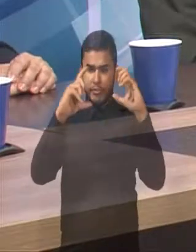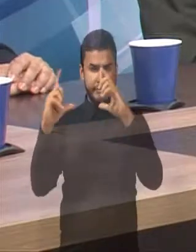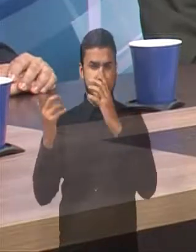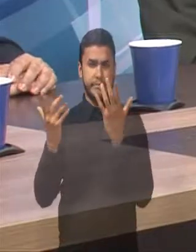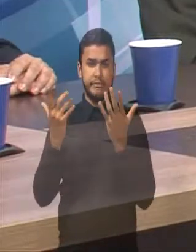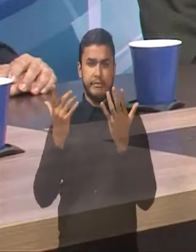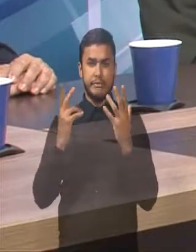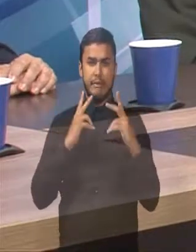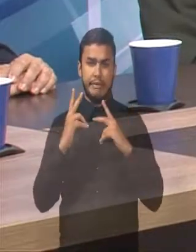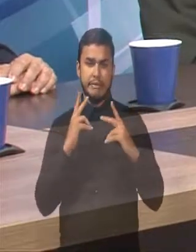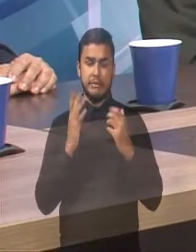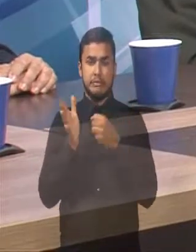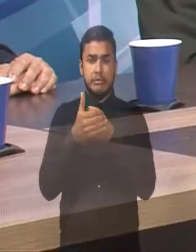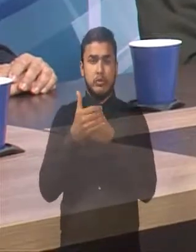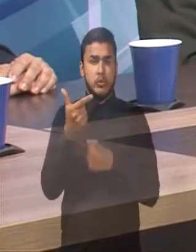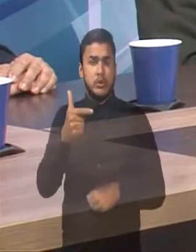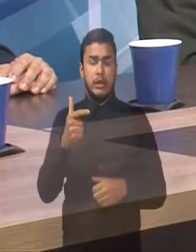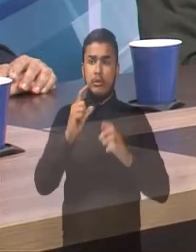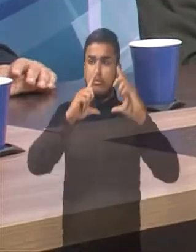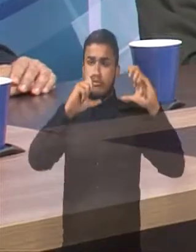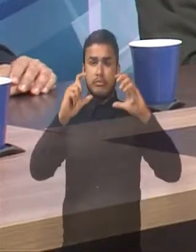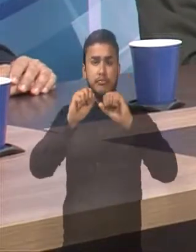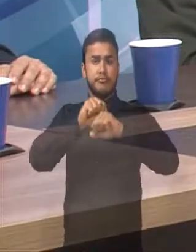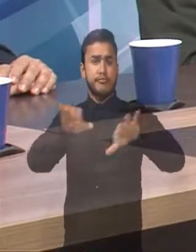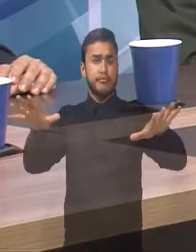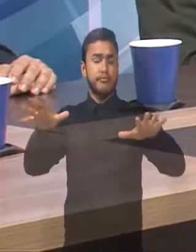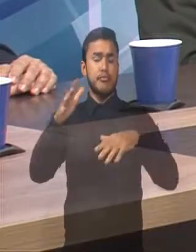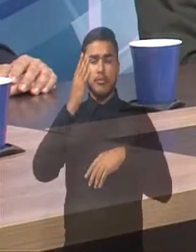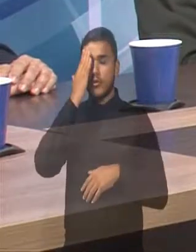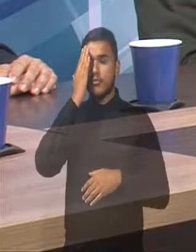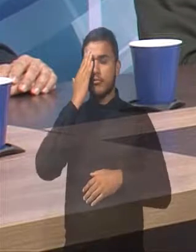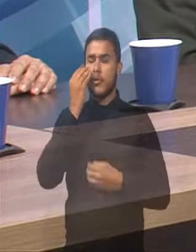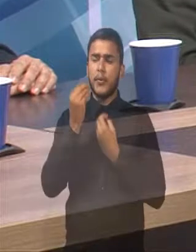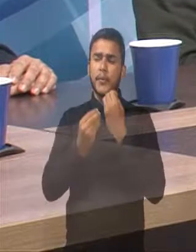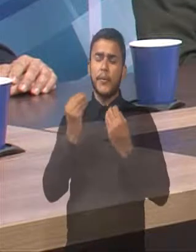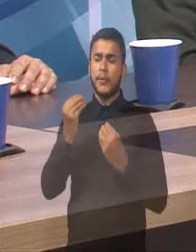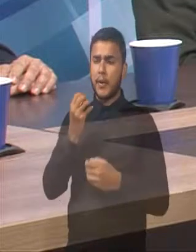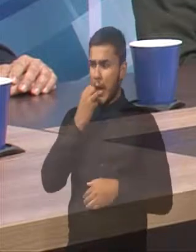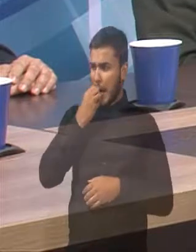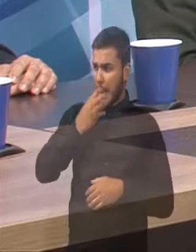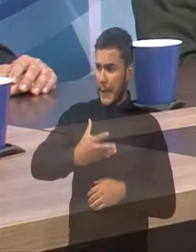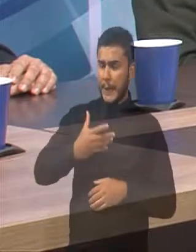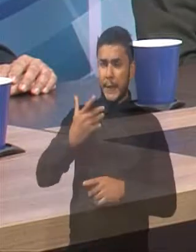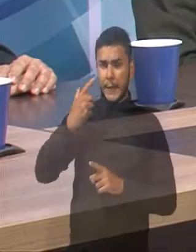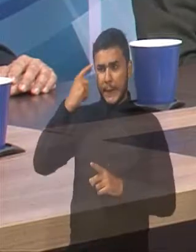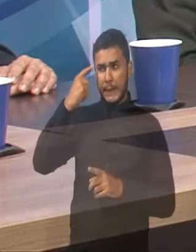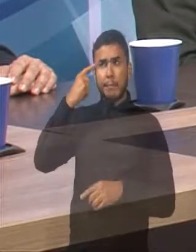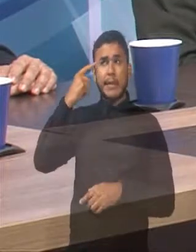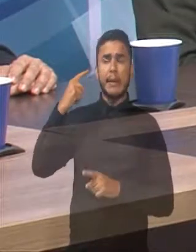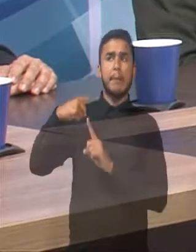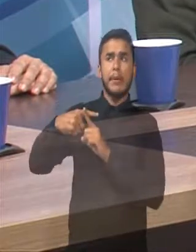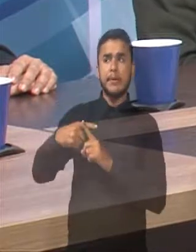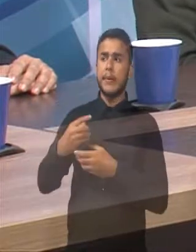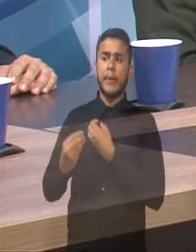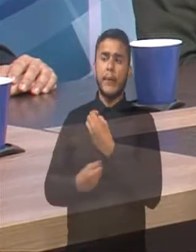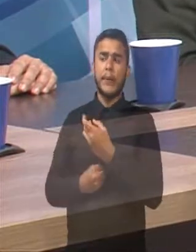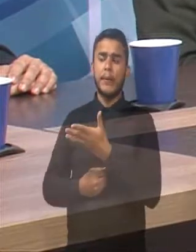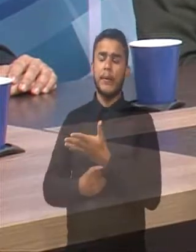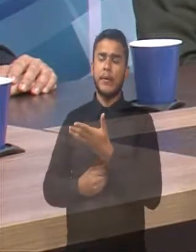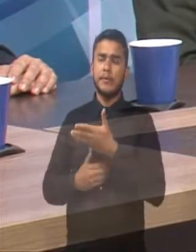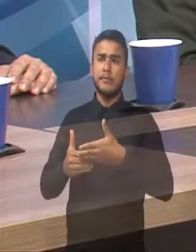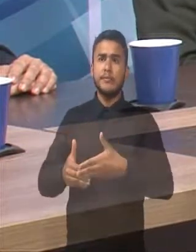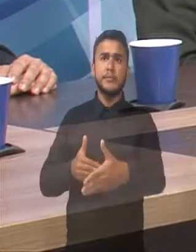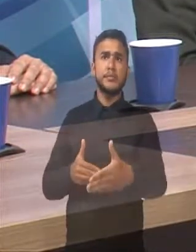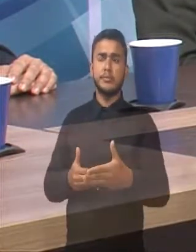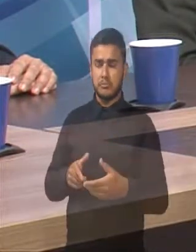atual. Até que ponto este modelo poderá ter uma influenciação positiva na consertação,